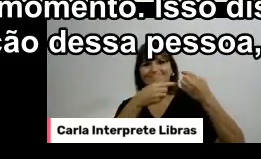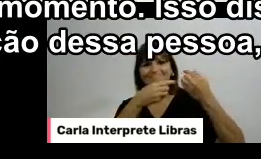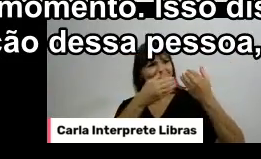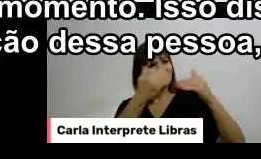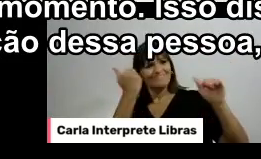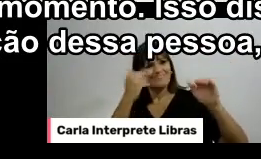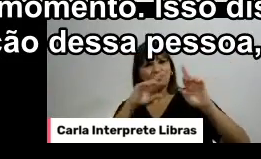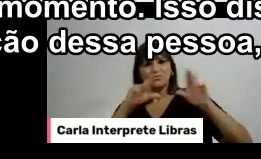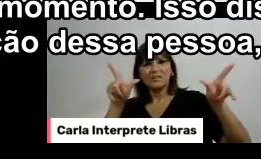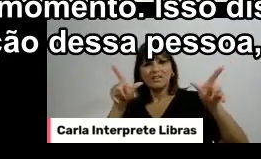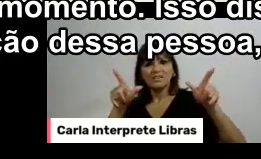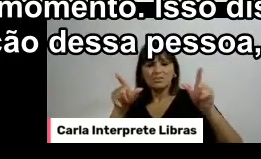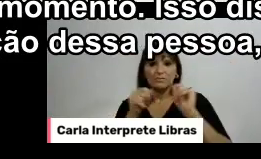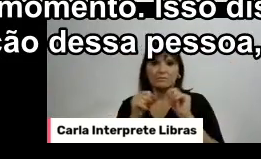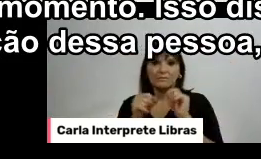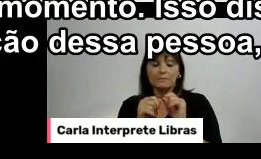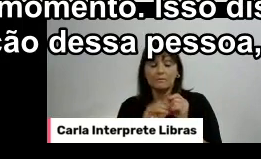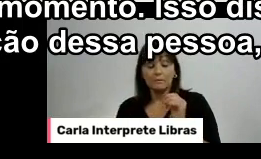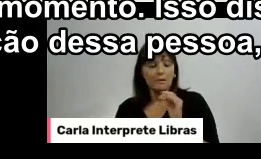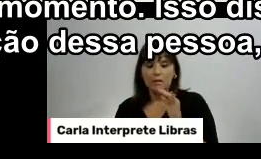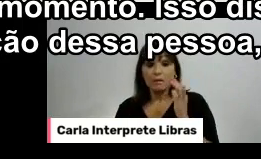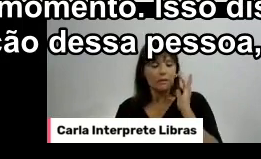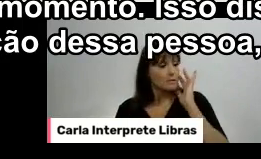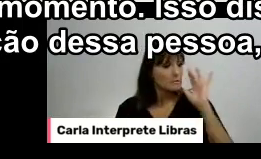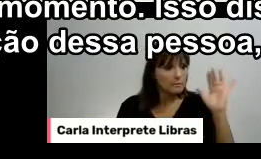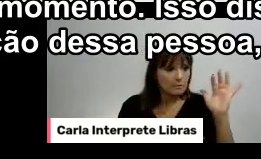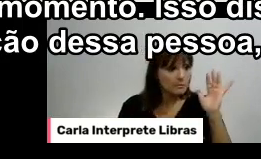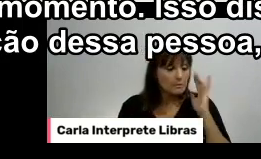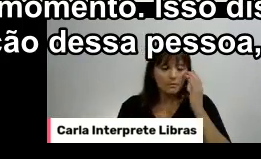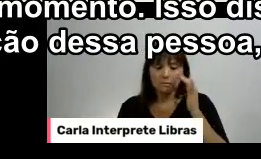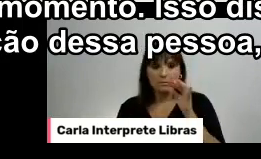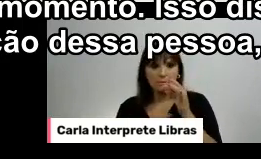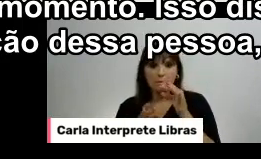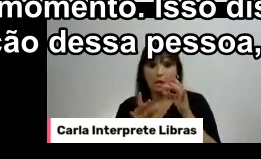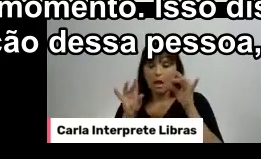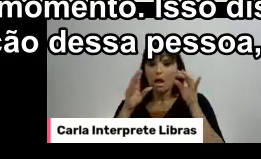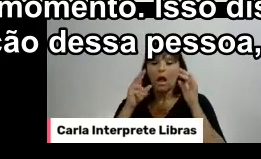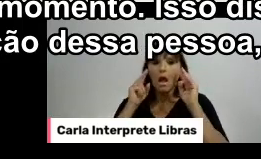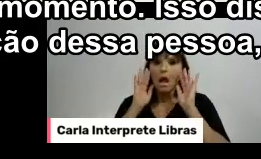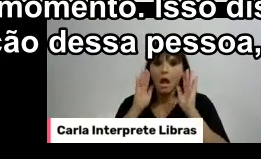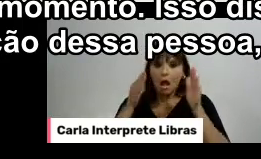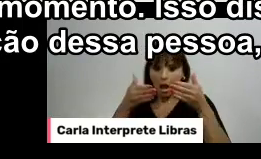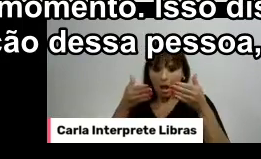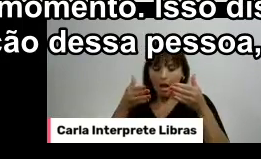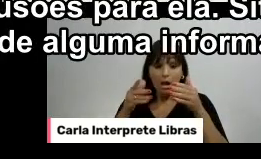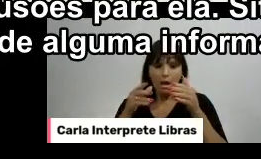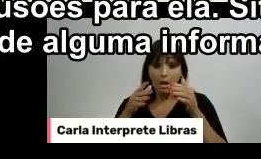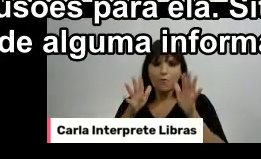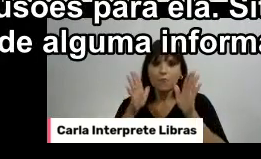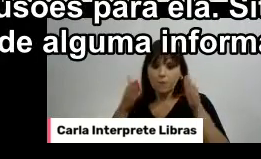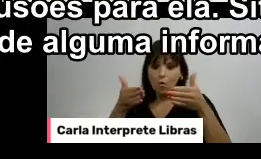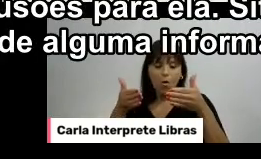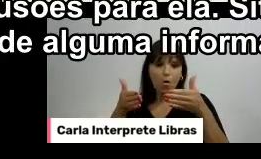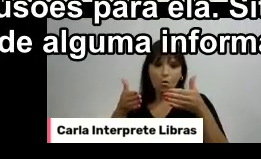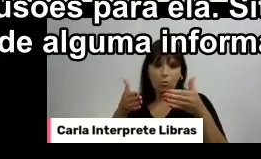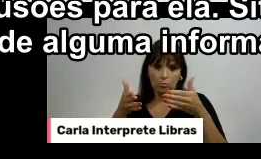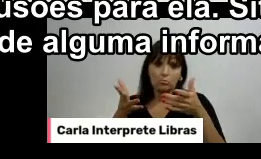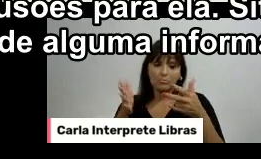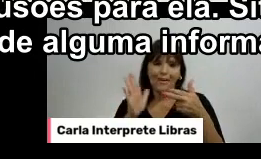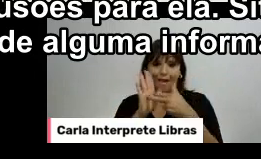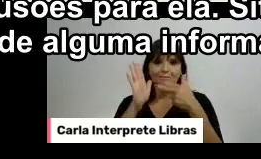momento. Isso distrai, né, essa pessoa, tira a atenção dessa pessoa, acaba trazendo algumas confusões para ela.